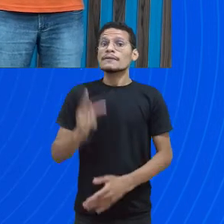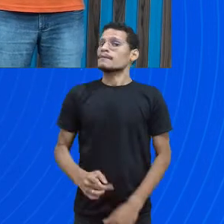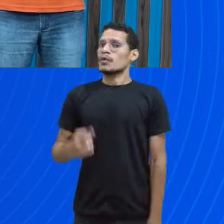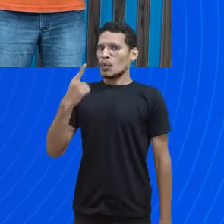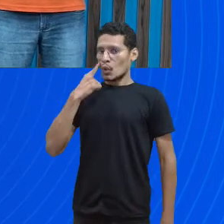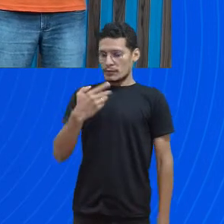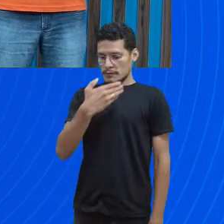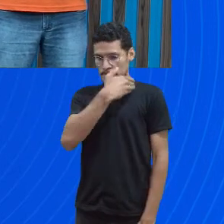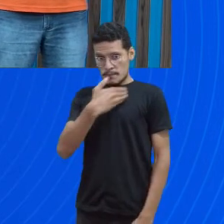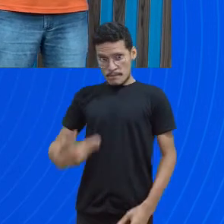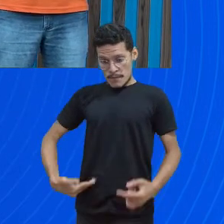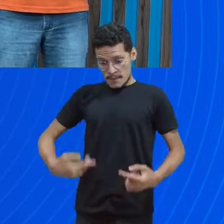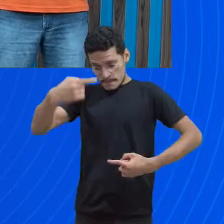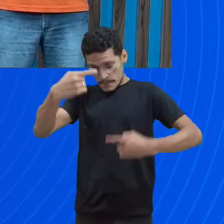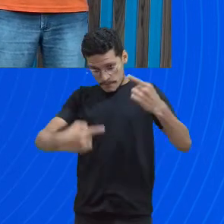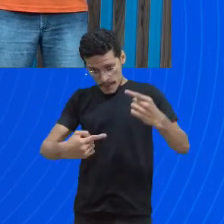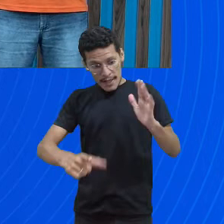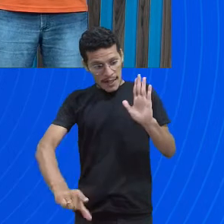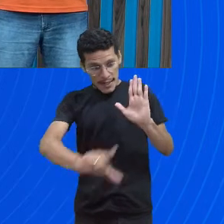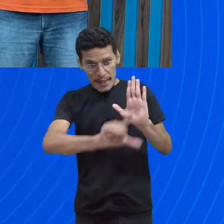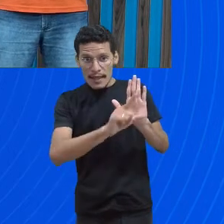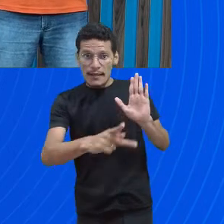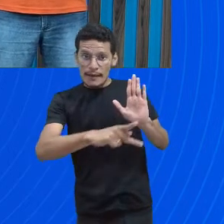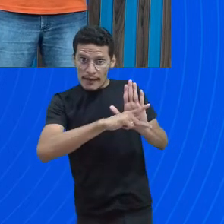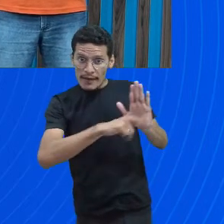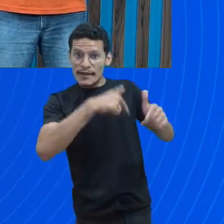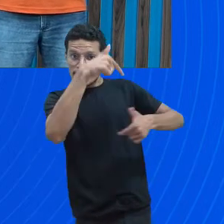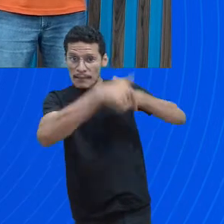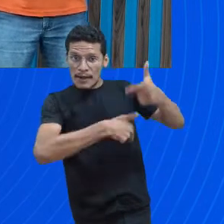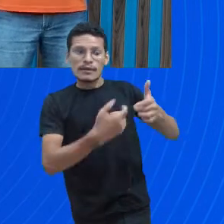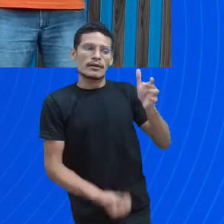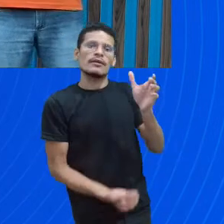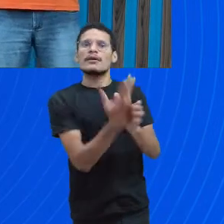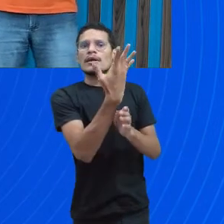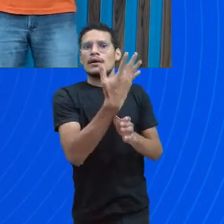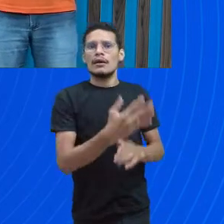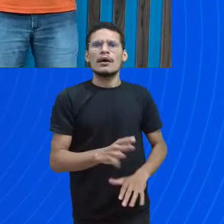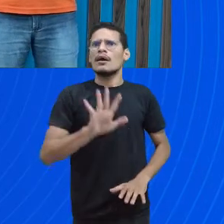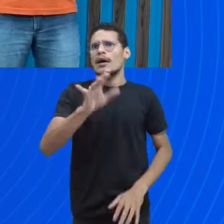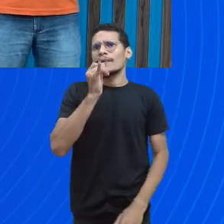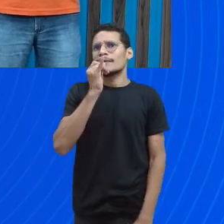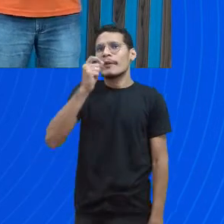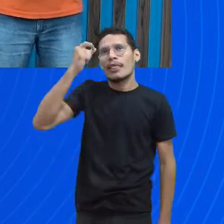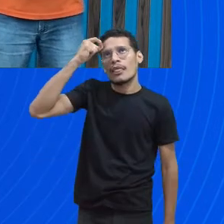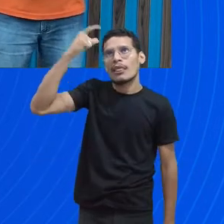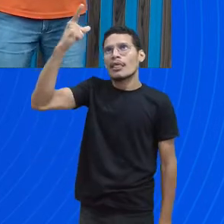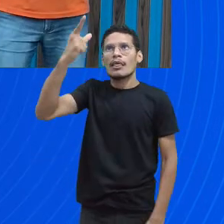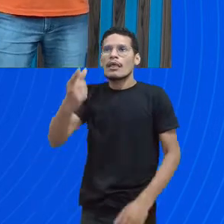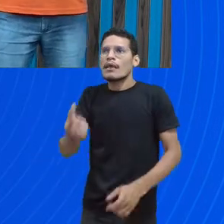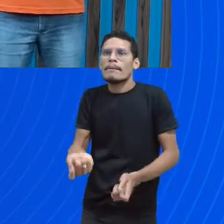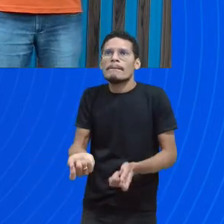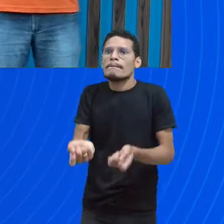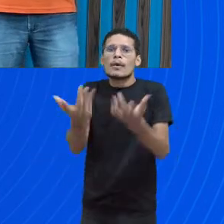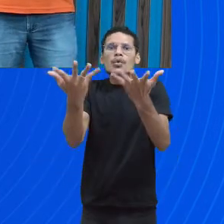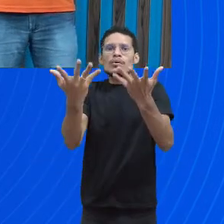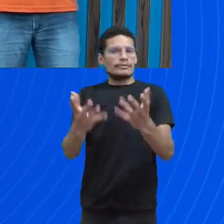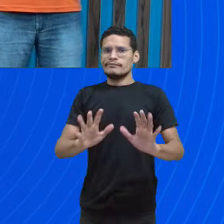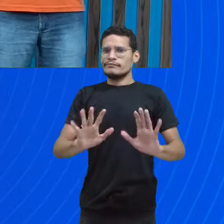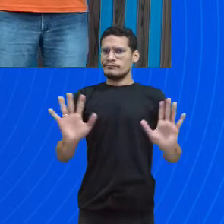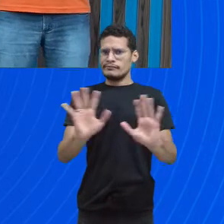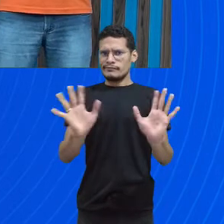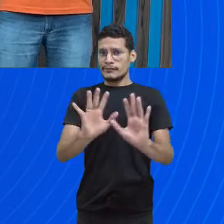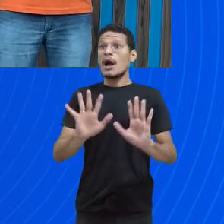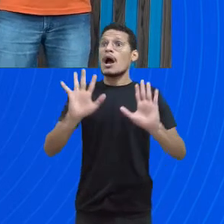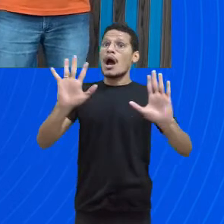política pública, a legislação trabalhista ela foi construída. Ela não caiu assim do céu, não veio como,